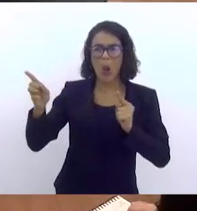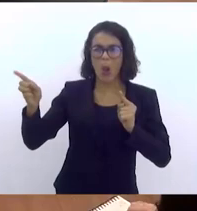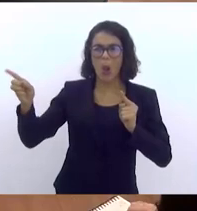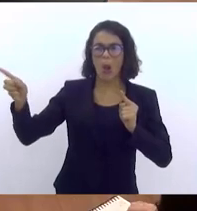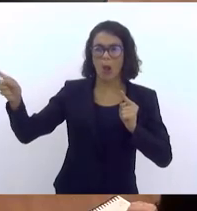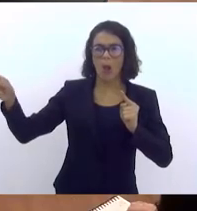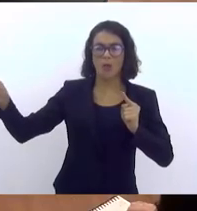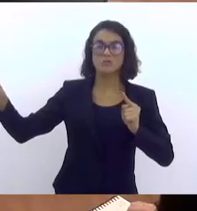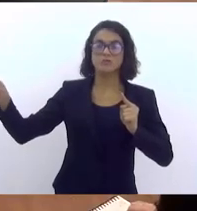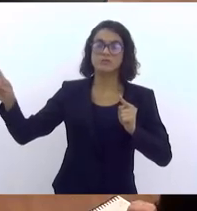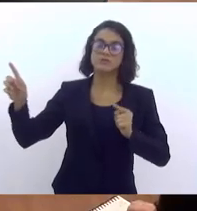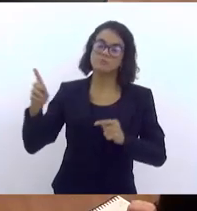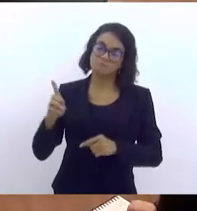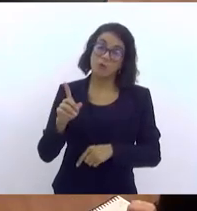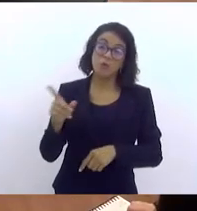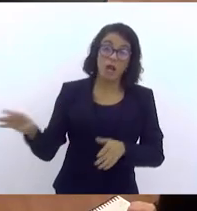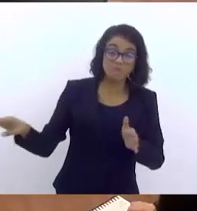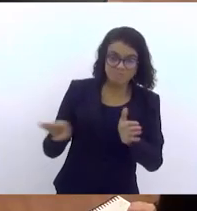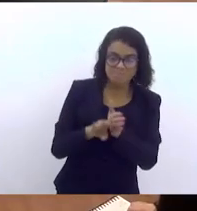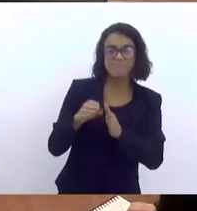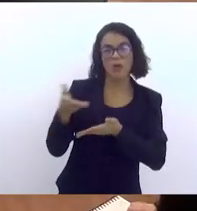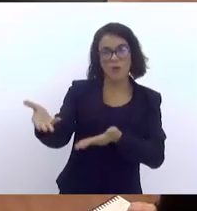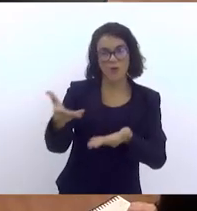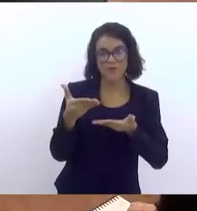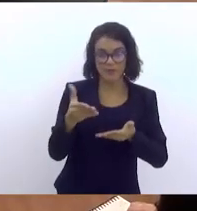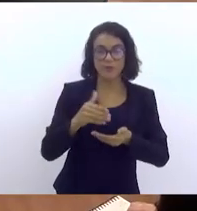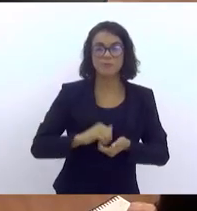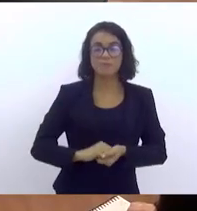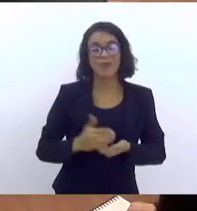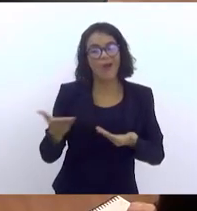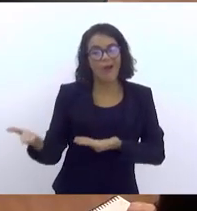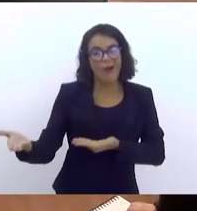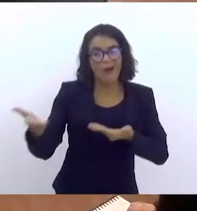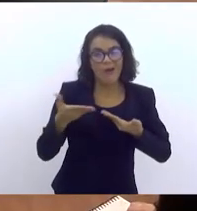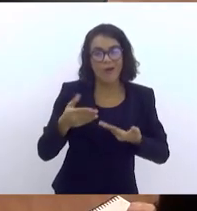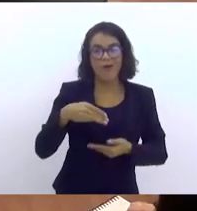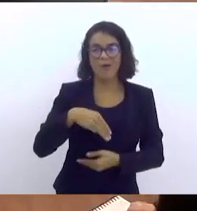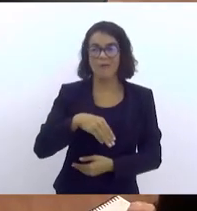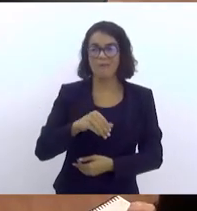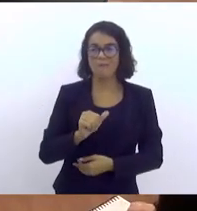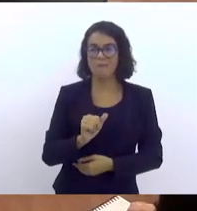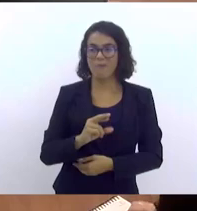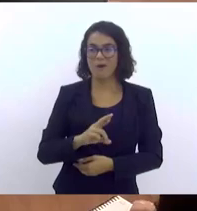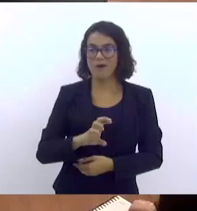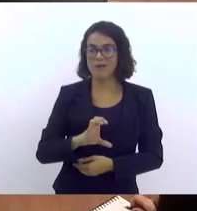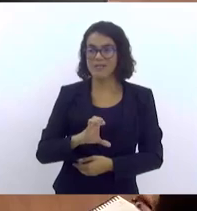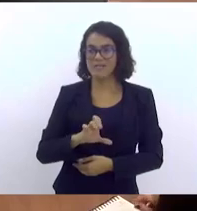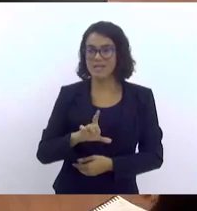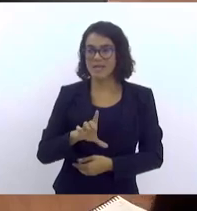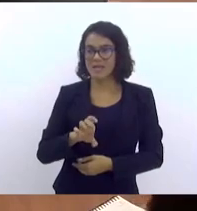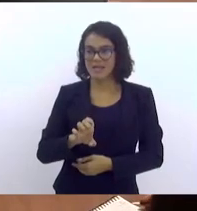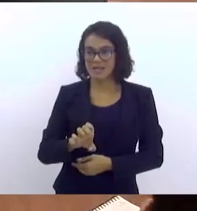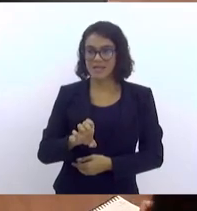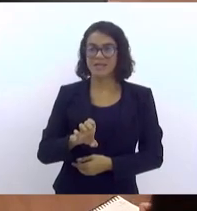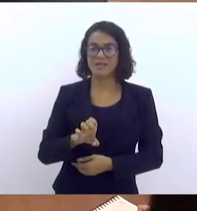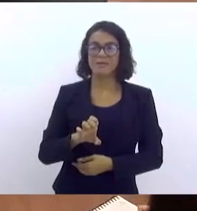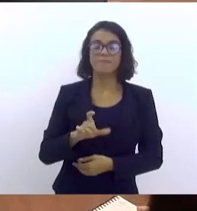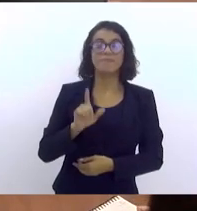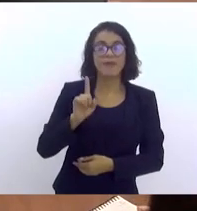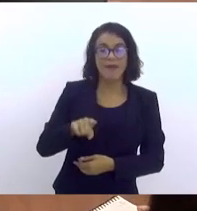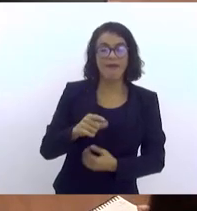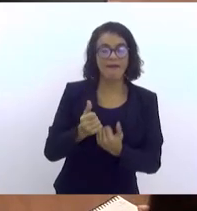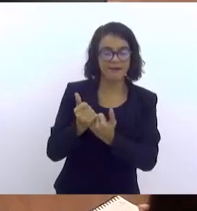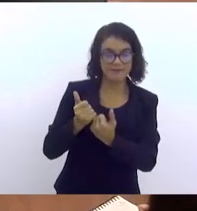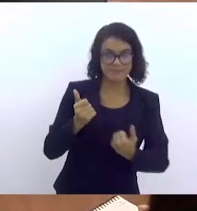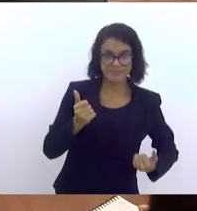que ela chegar ela vai ser chamada para estar aqui vou convidar então a Marcele forçar Marcele